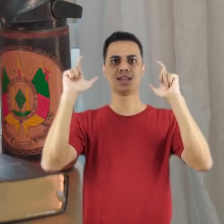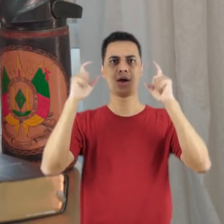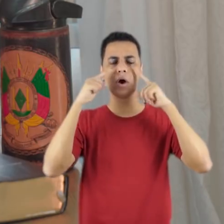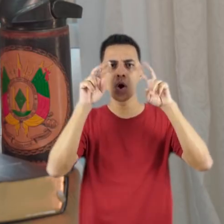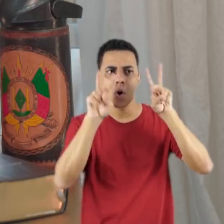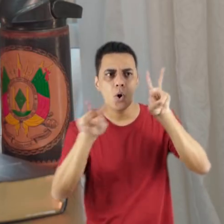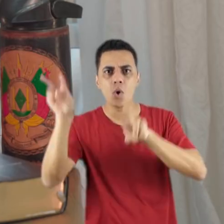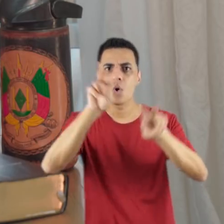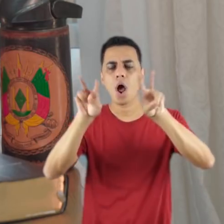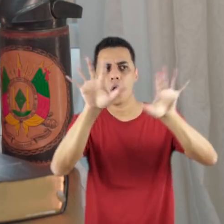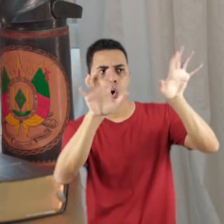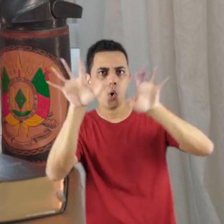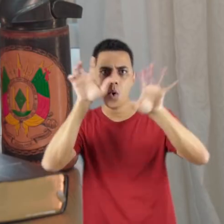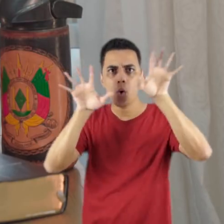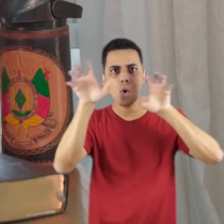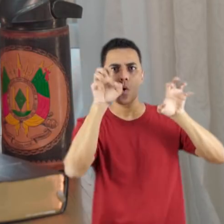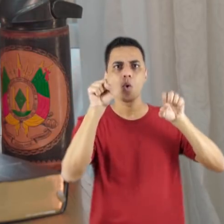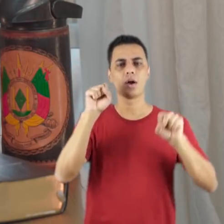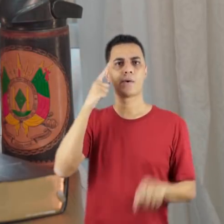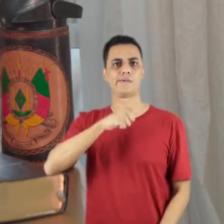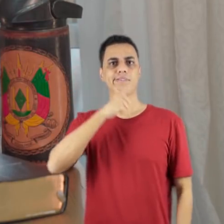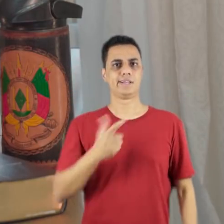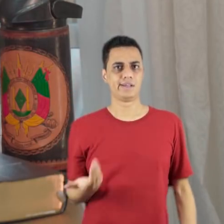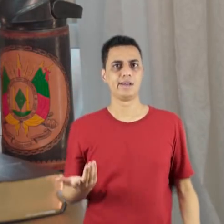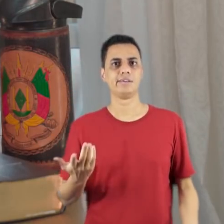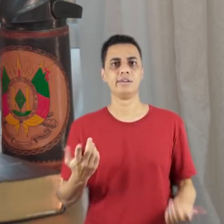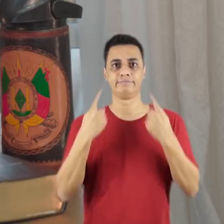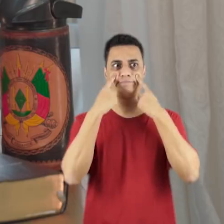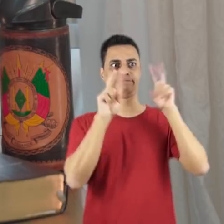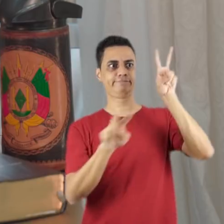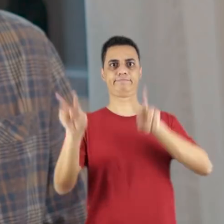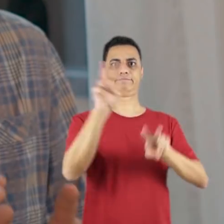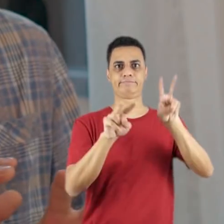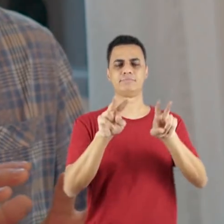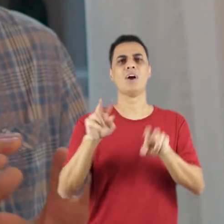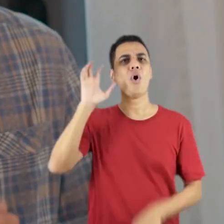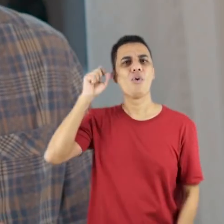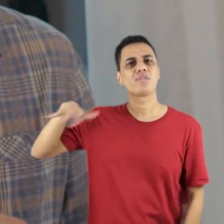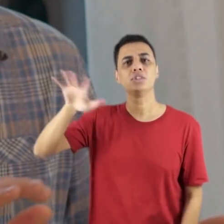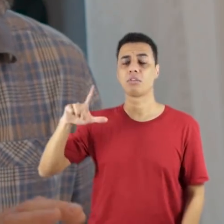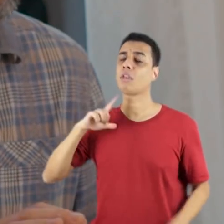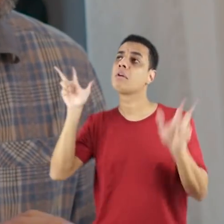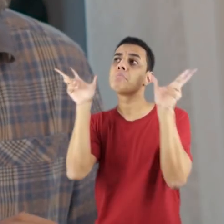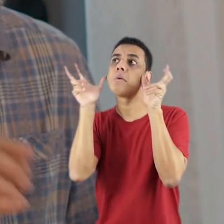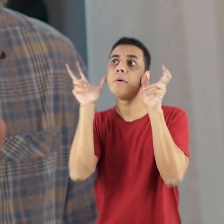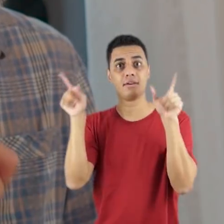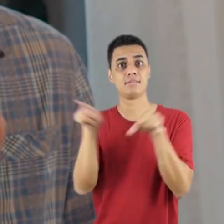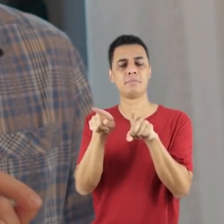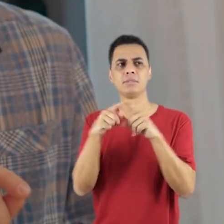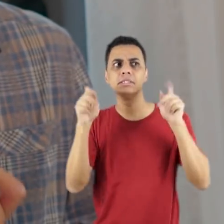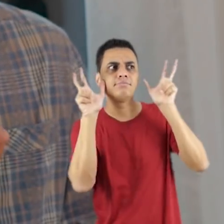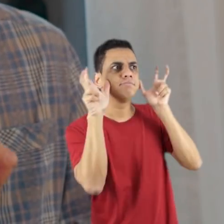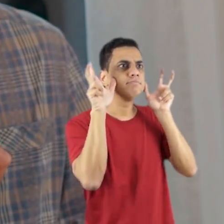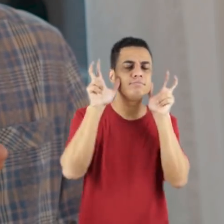que, além de permitirem o sentido da audição, também são responsáveis pelo equilíbrio do nosso corpo. Mesmo tão complexos e delicados,